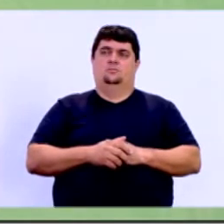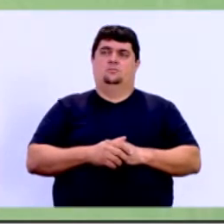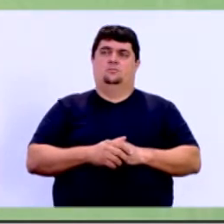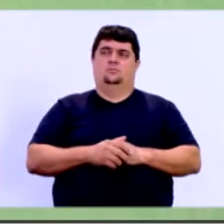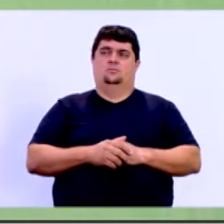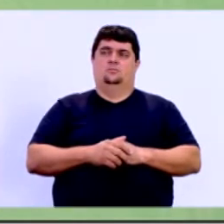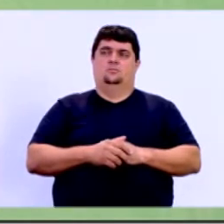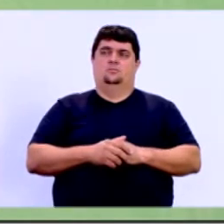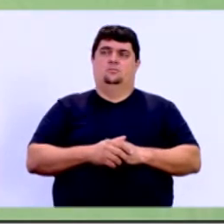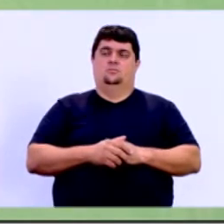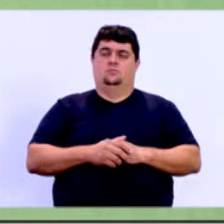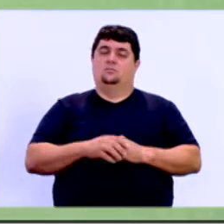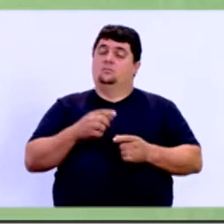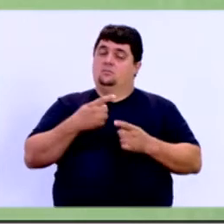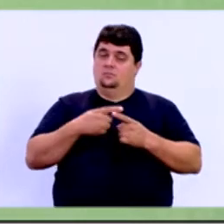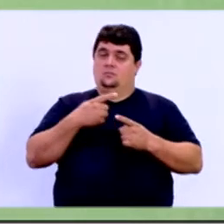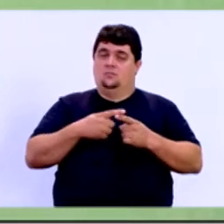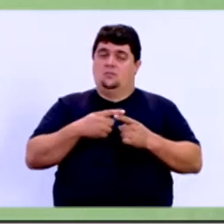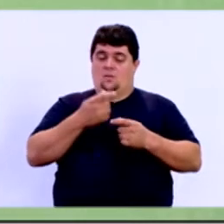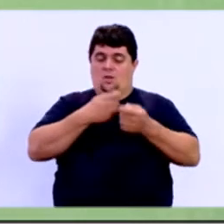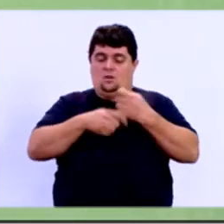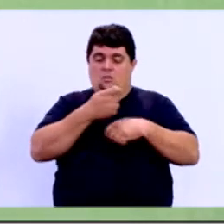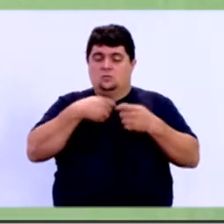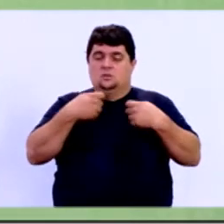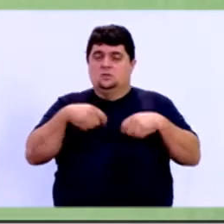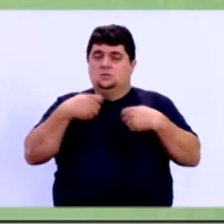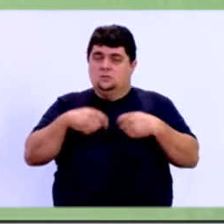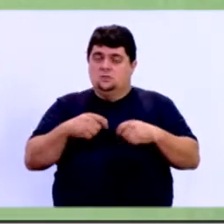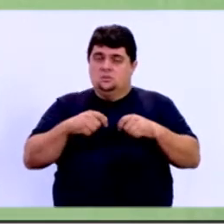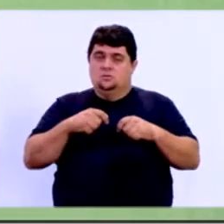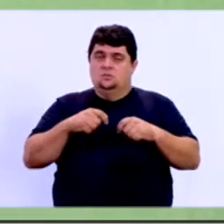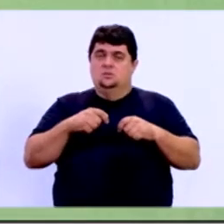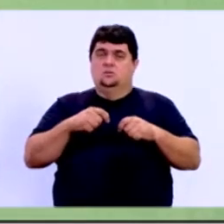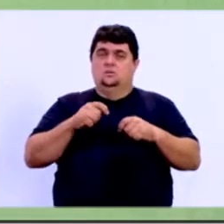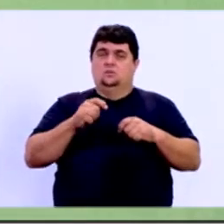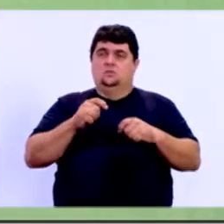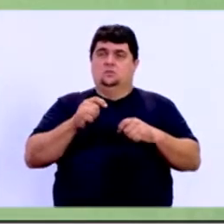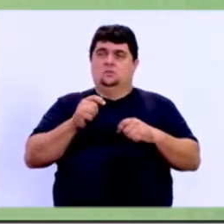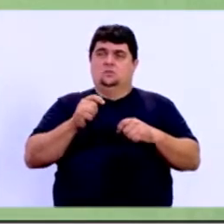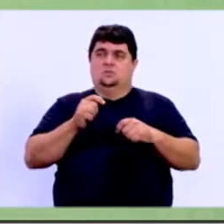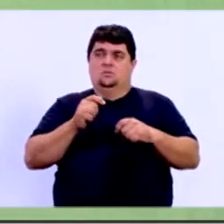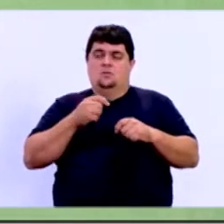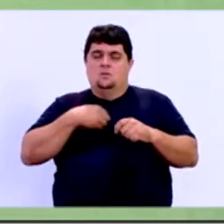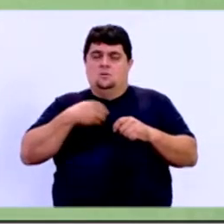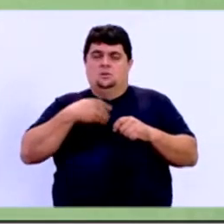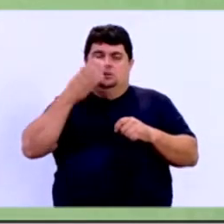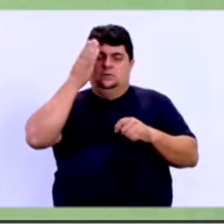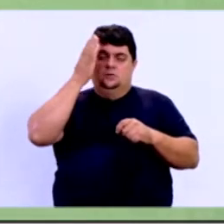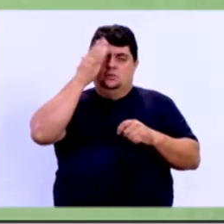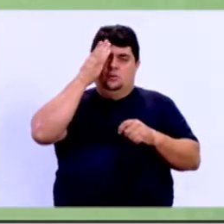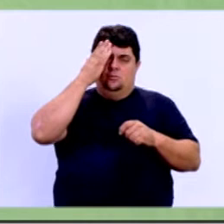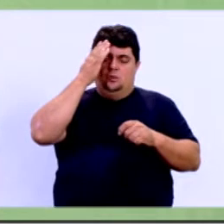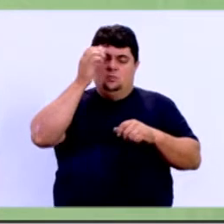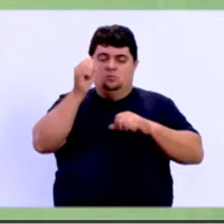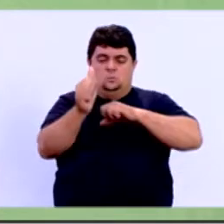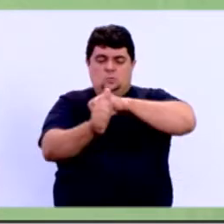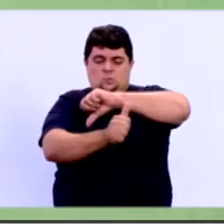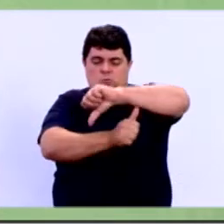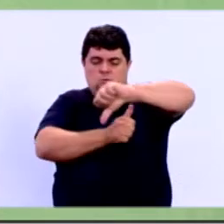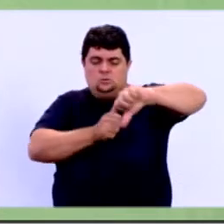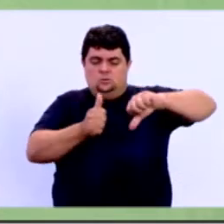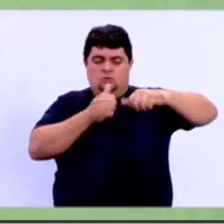E para isso, o administrador deverá manter um fluxo contínuo de